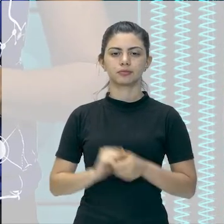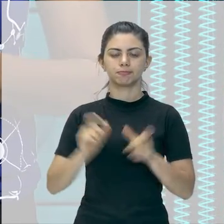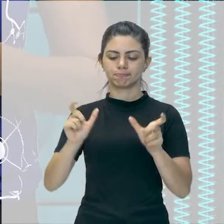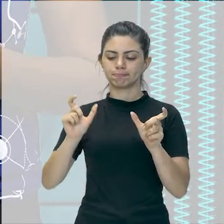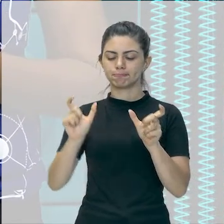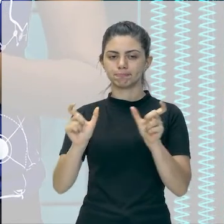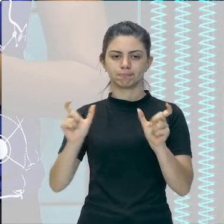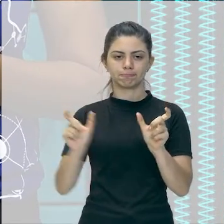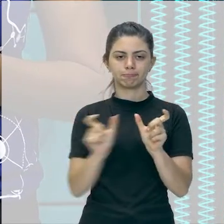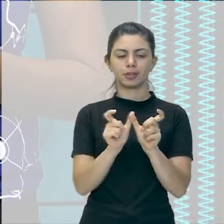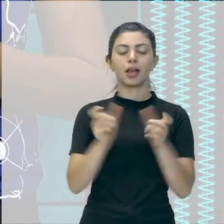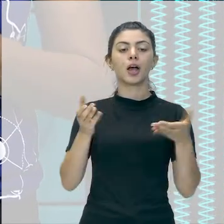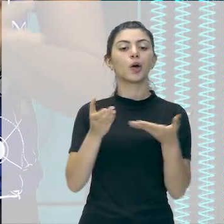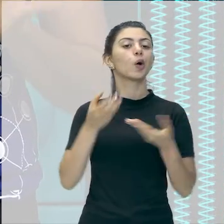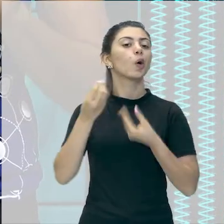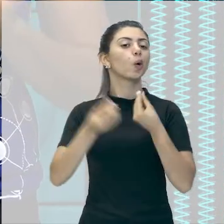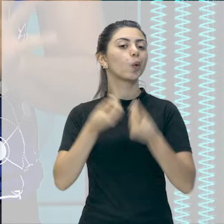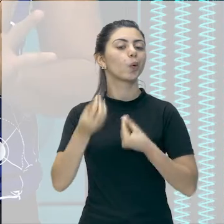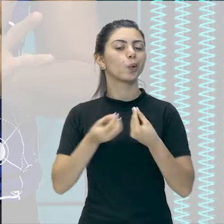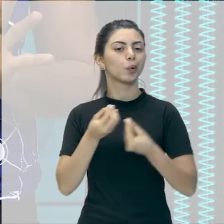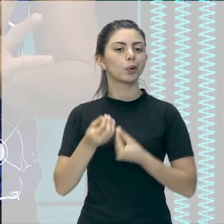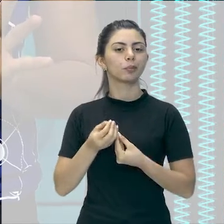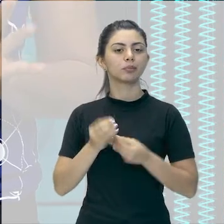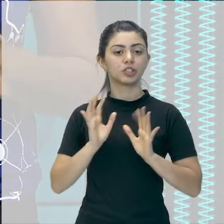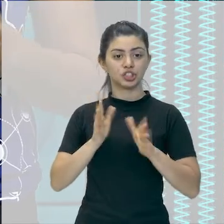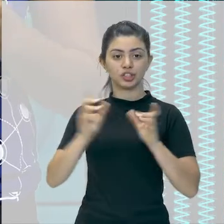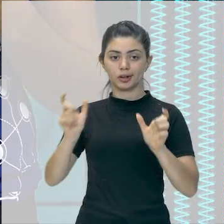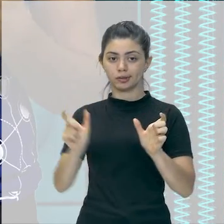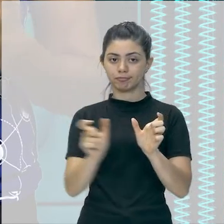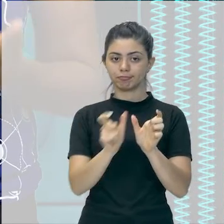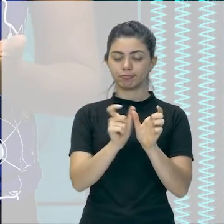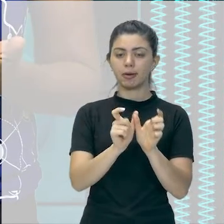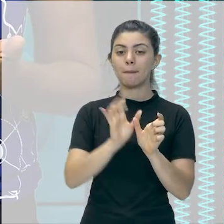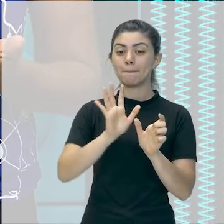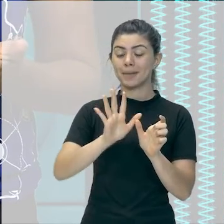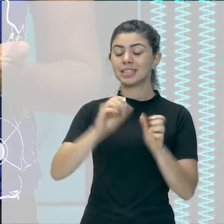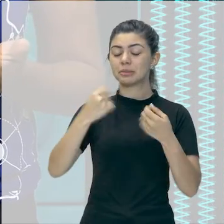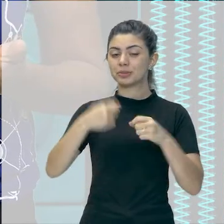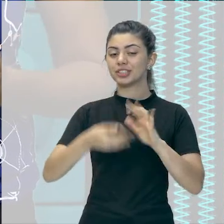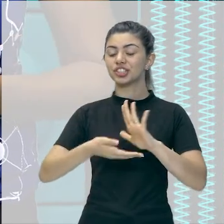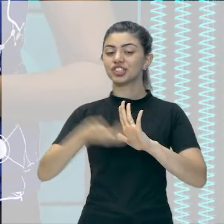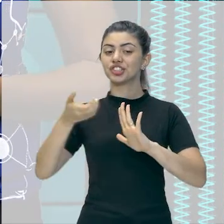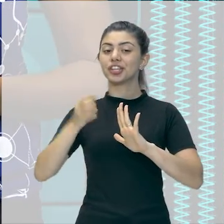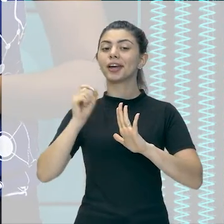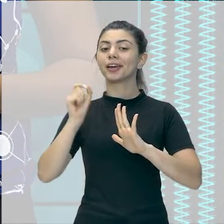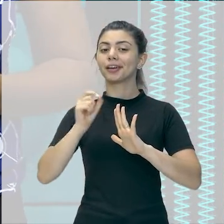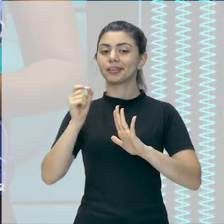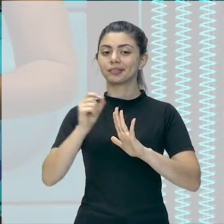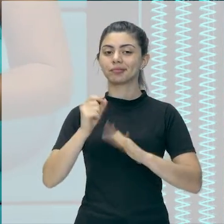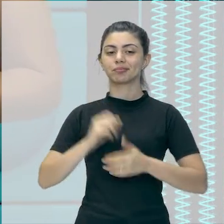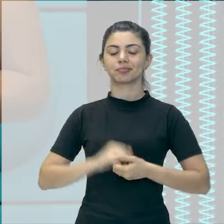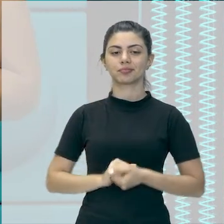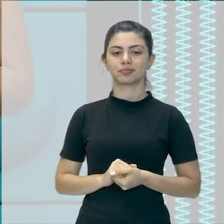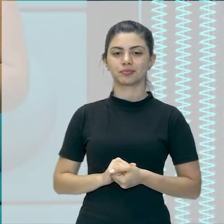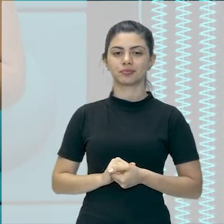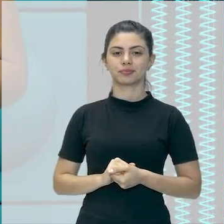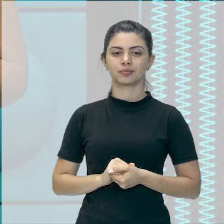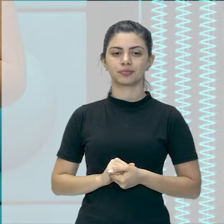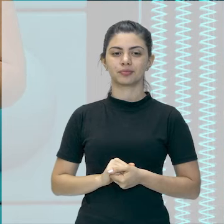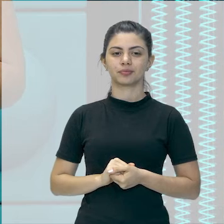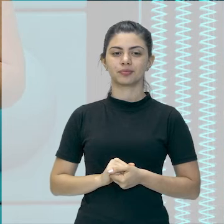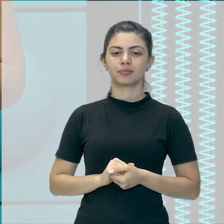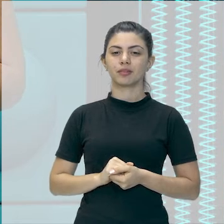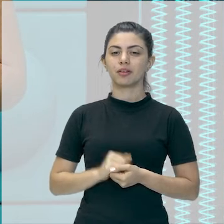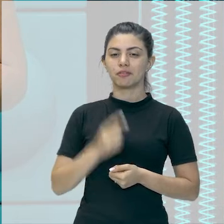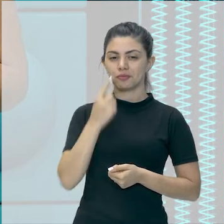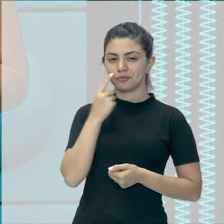ver o próximo passo aqui. Todo mundo junto, ok, mas alguém vai ter que sair daí. Vamos ver aqui quem vai sair. Olha